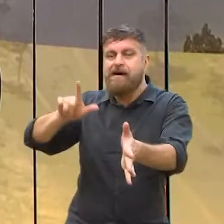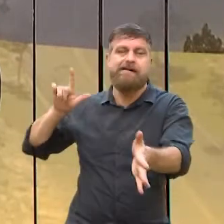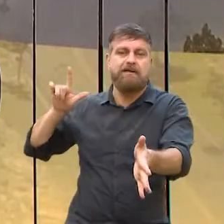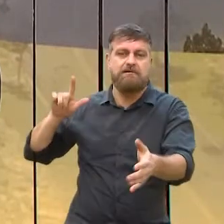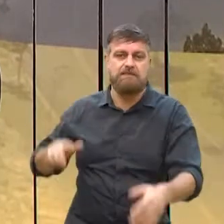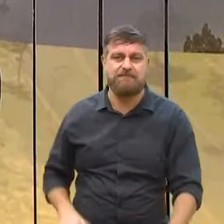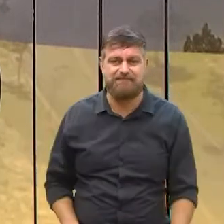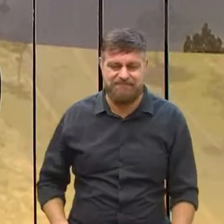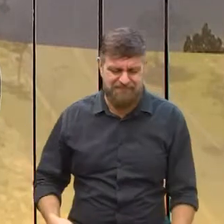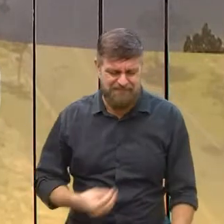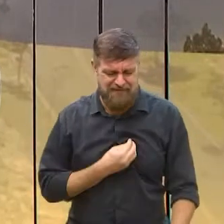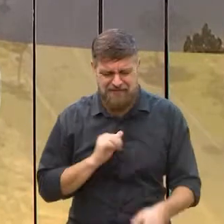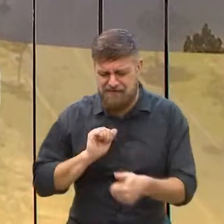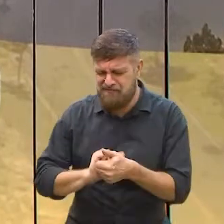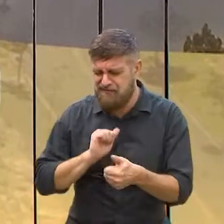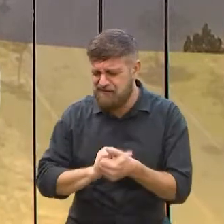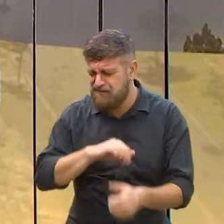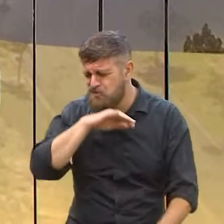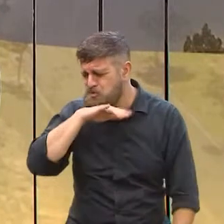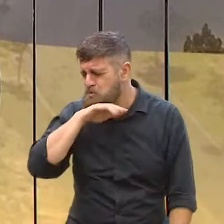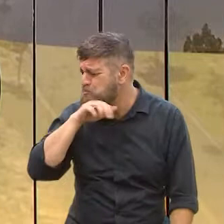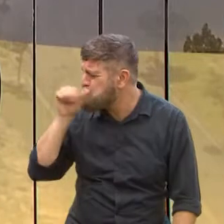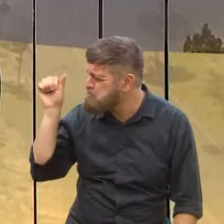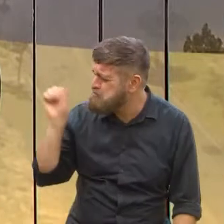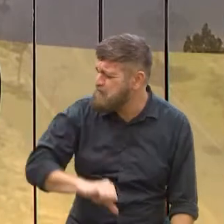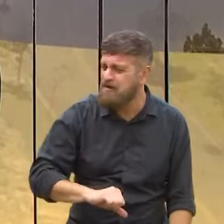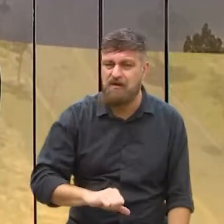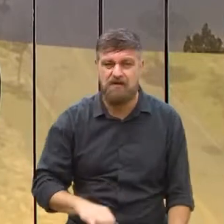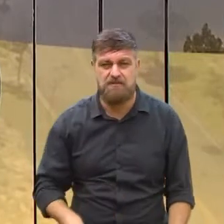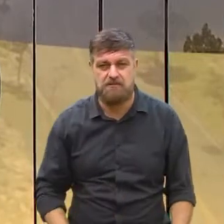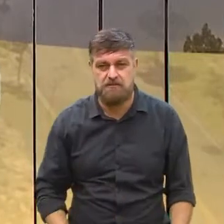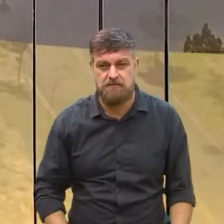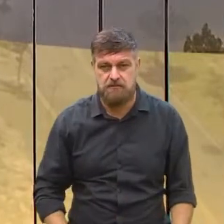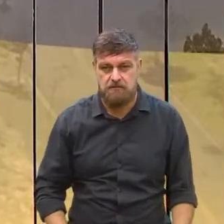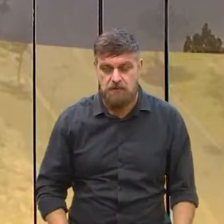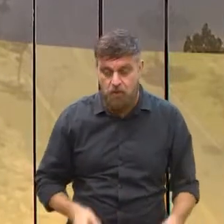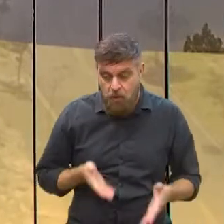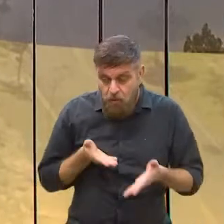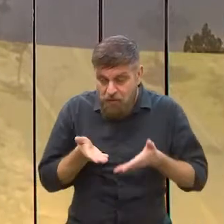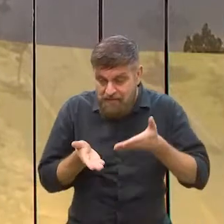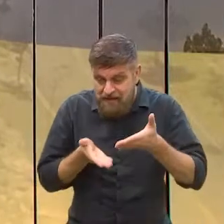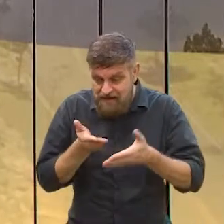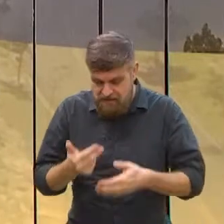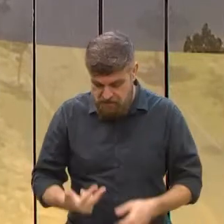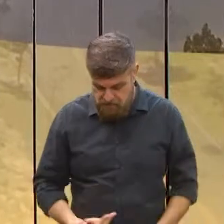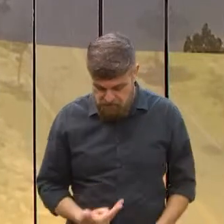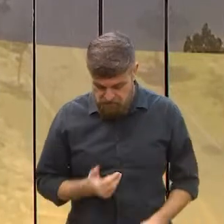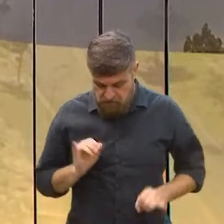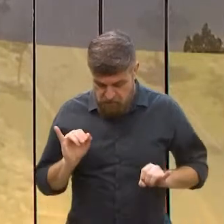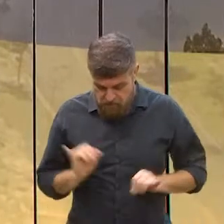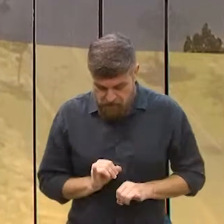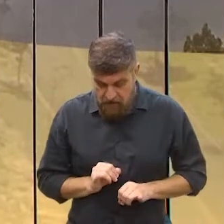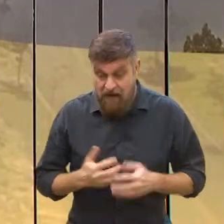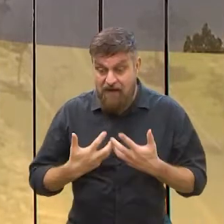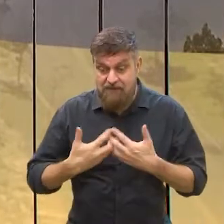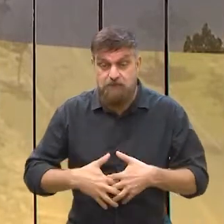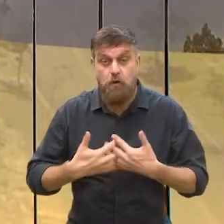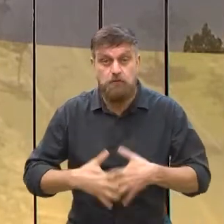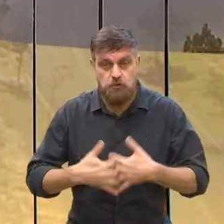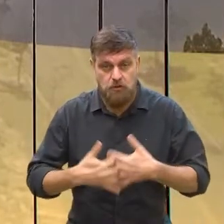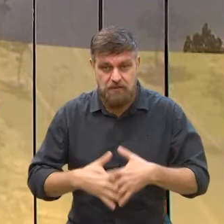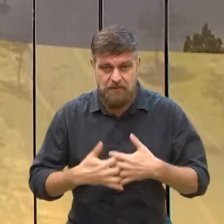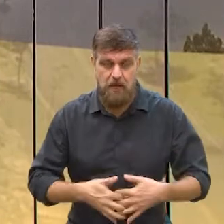com uma qualidade de vida muito ruim. O tratamento ele tem que existir e ele tem que ser eficaz.